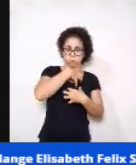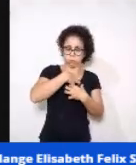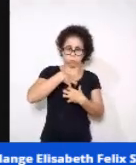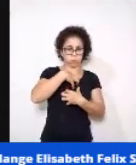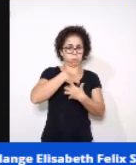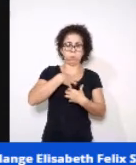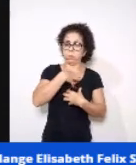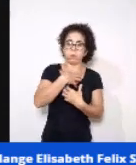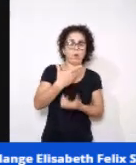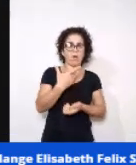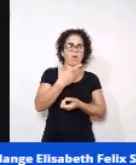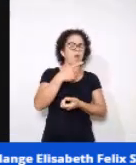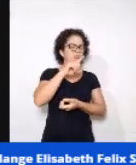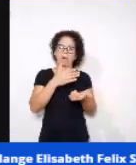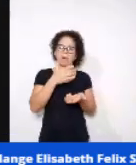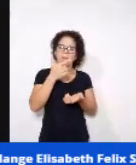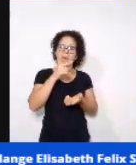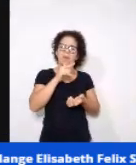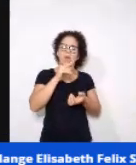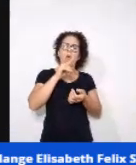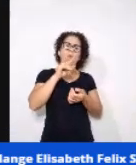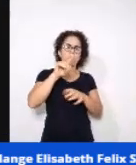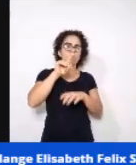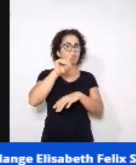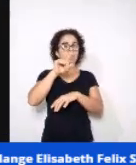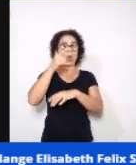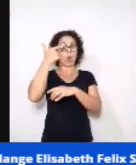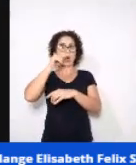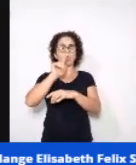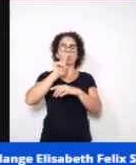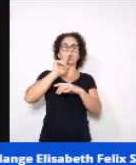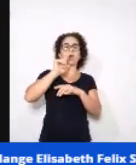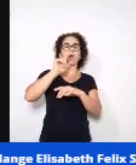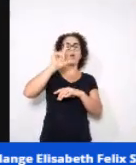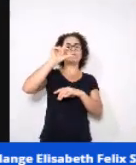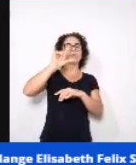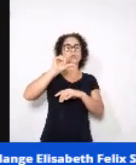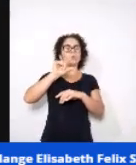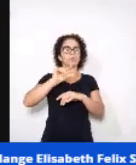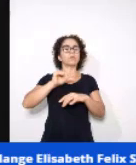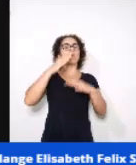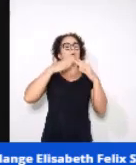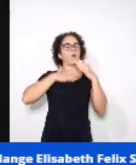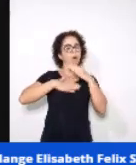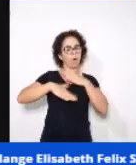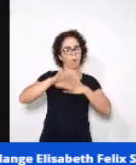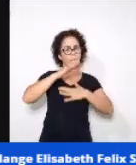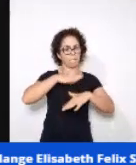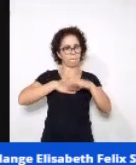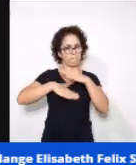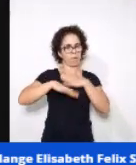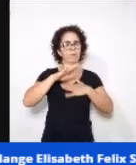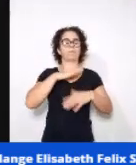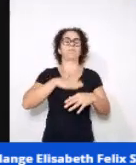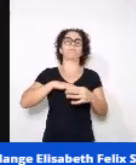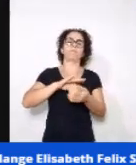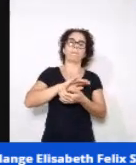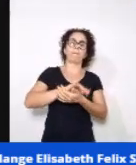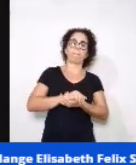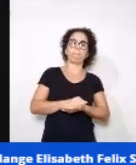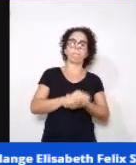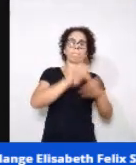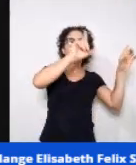Ela merece essa força toda ou você consegue diminuir o fluxo disso? Presta atenção, tá? Mais um, por